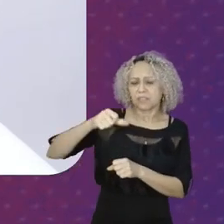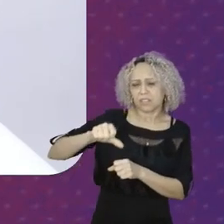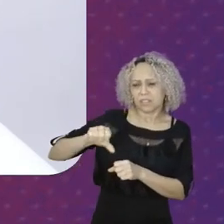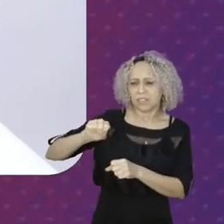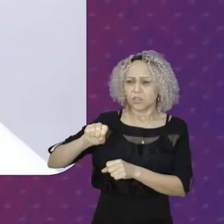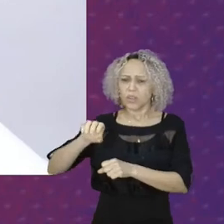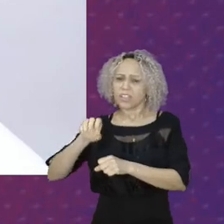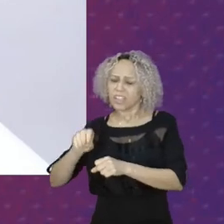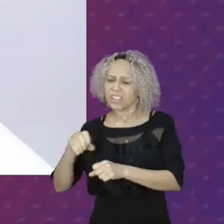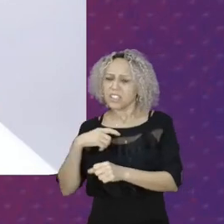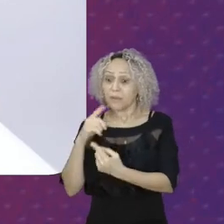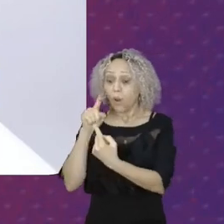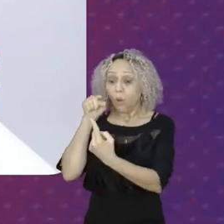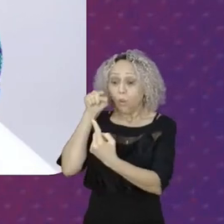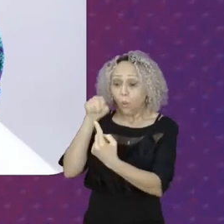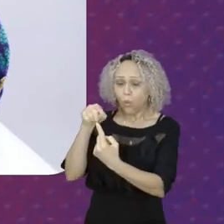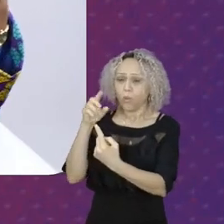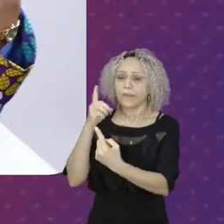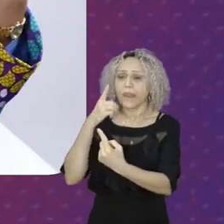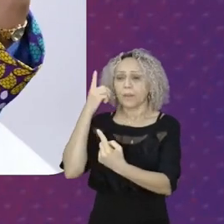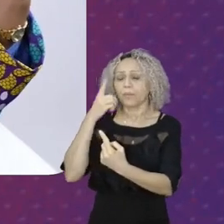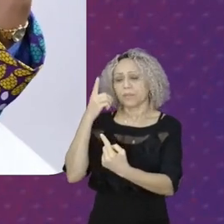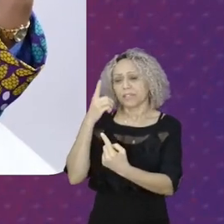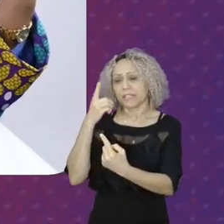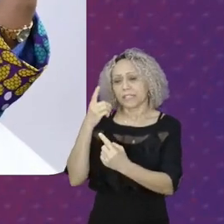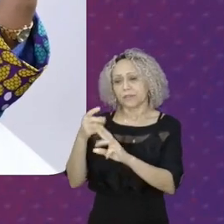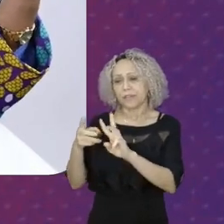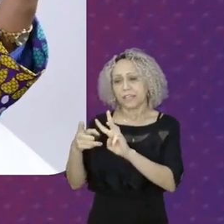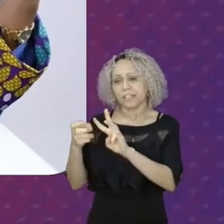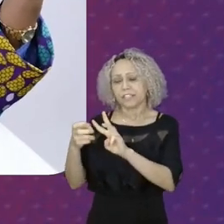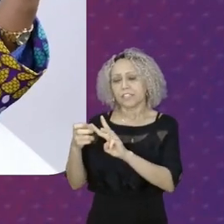Juruna, né? E a gente tem, olha,